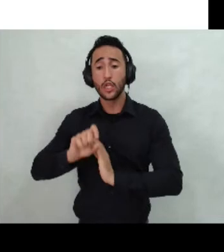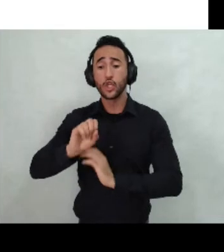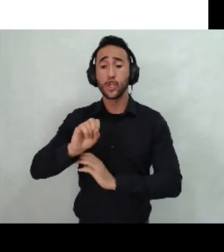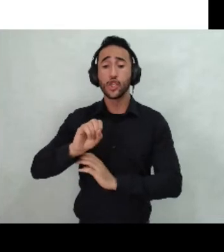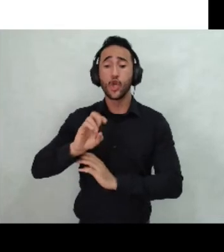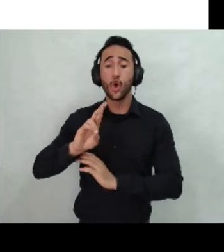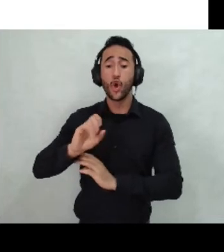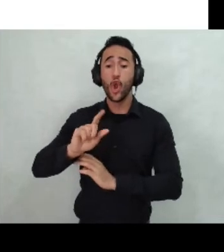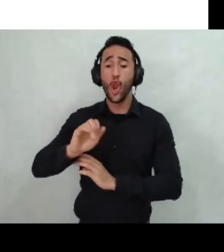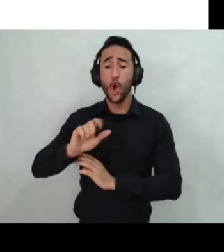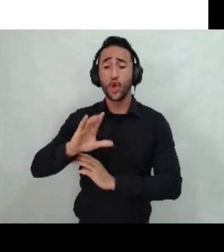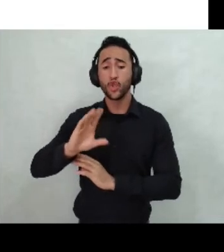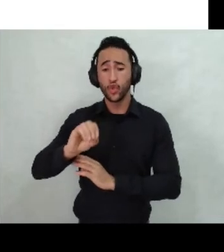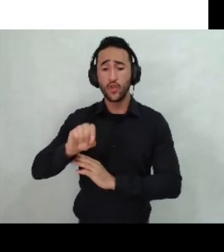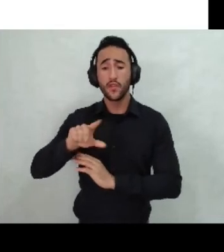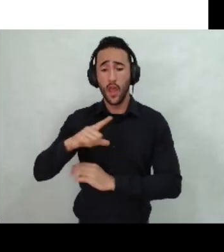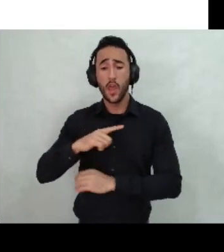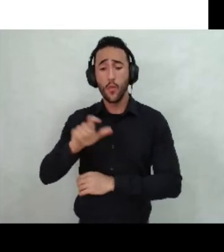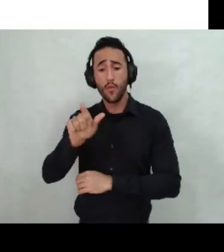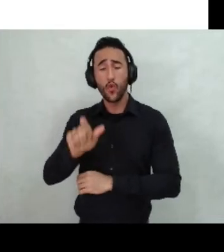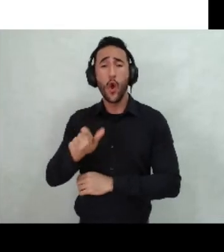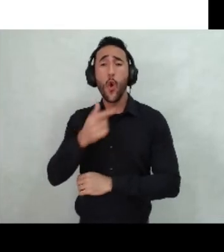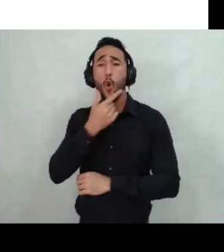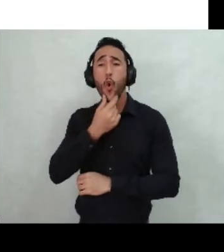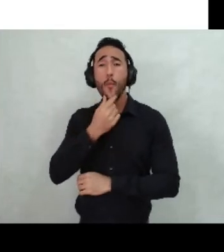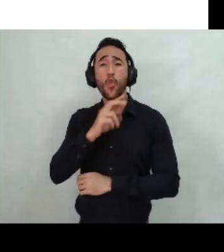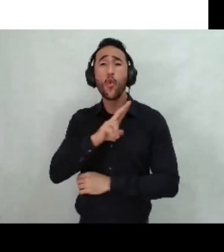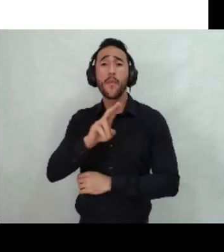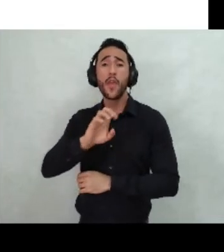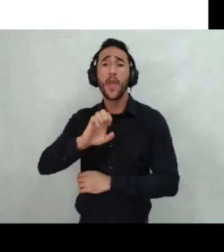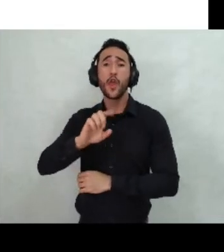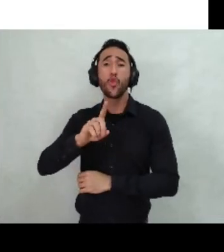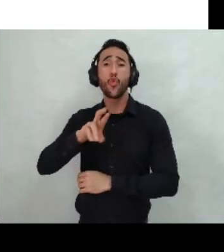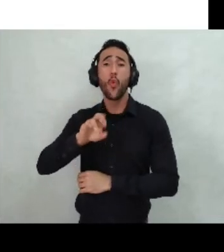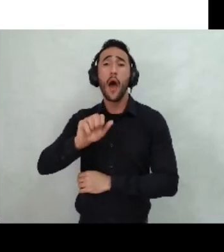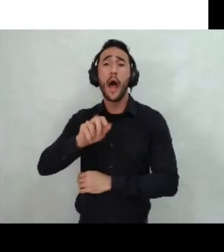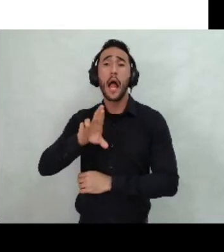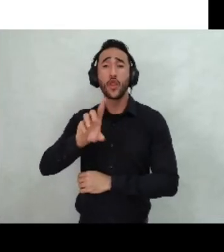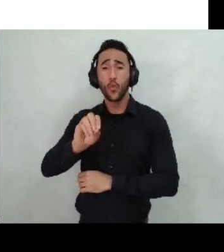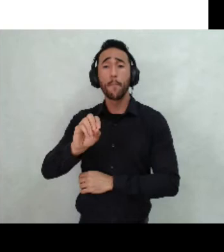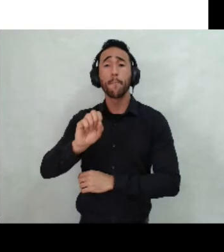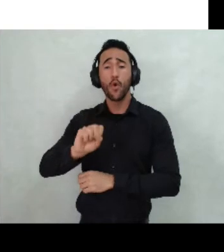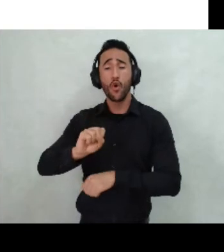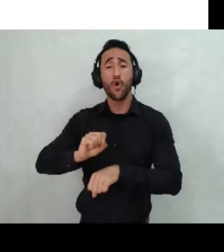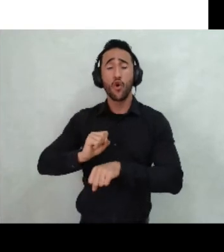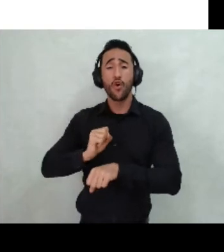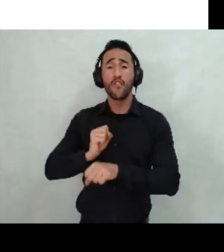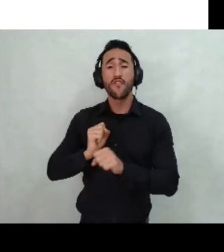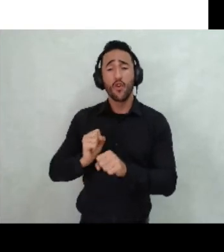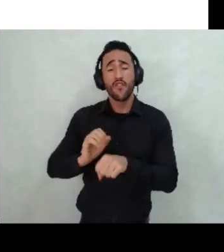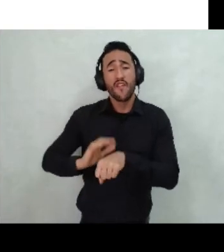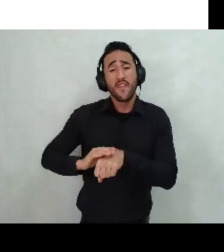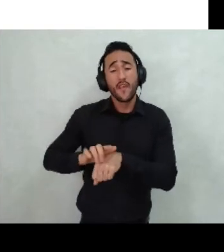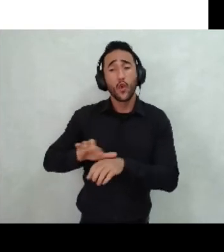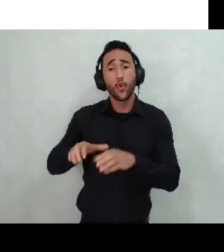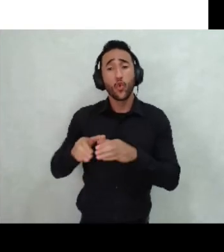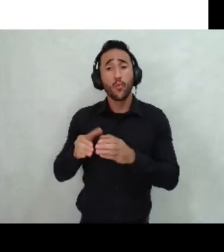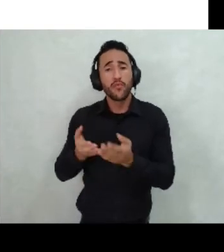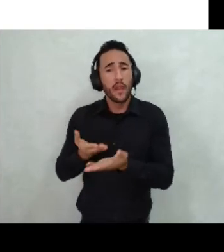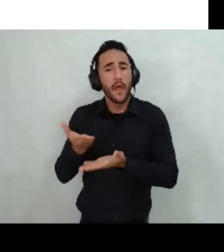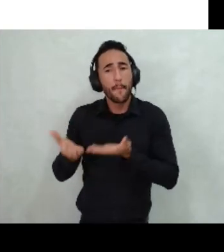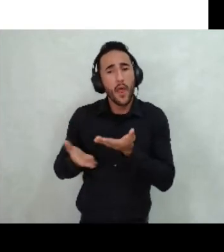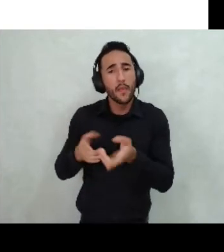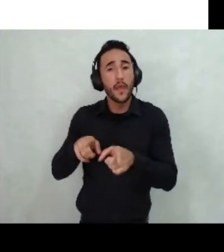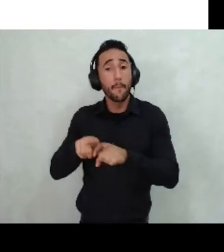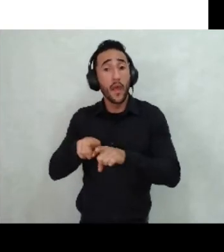coordenando vários estudos que a gente poderia caracterizar tanto em grupos de tratamento, como os inquéritos de atenção primária, mas estudos